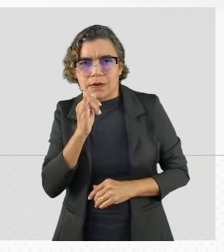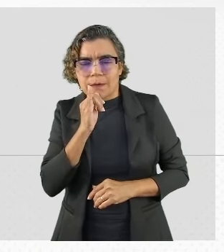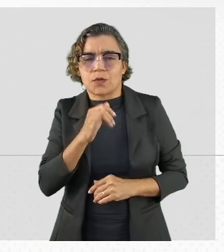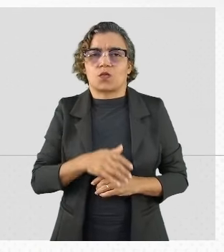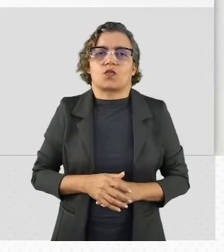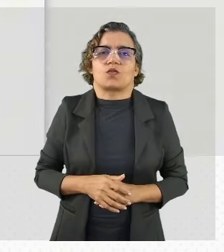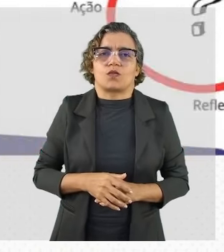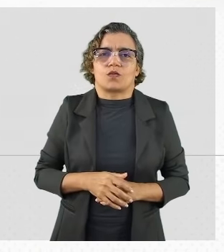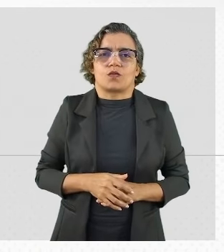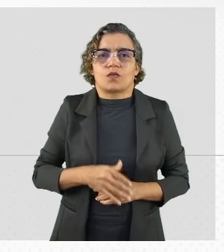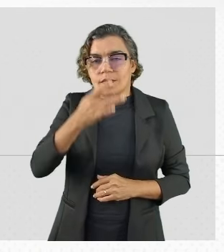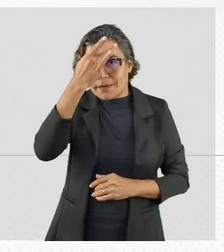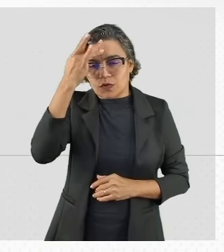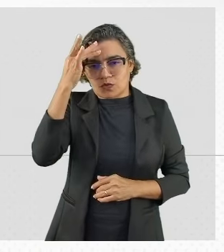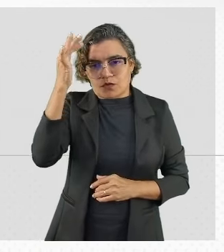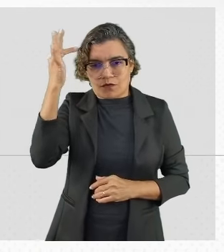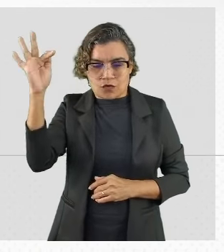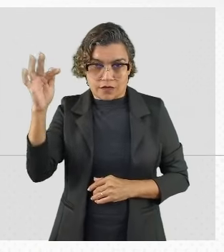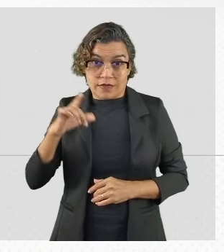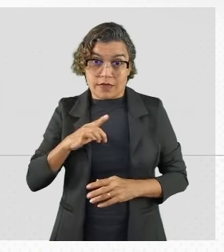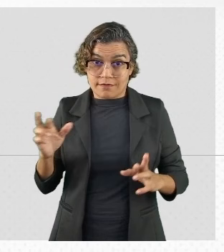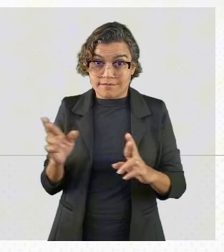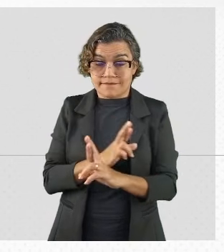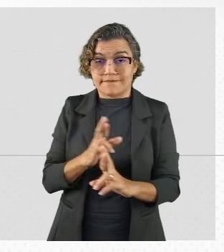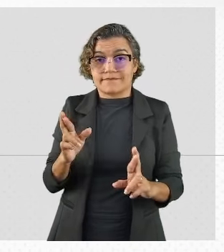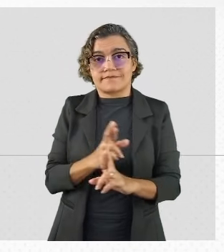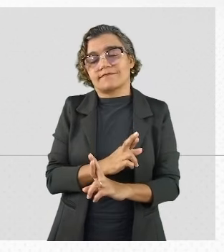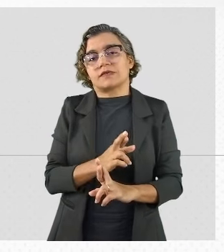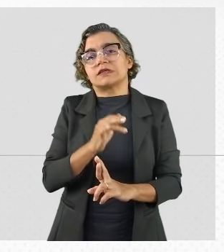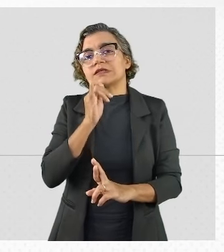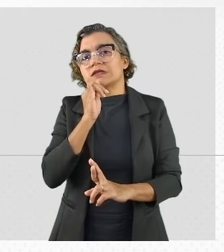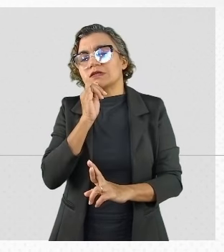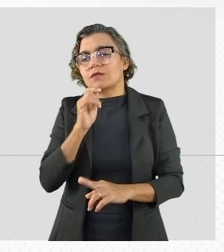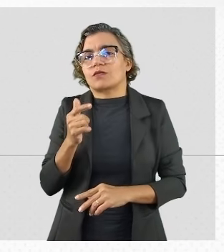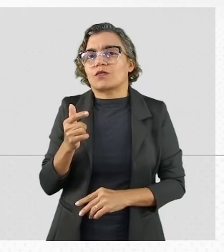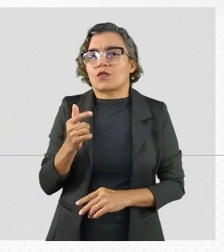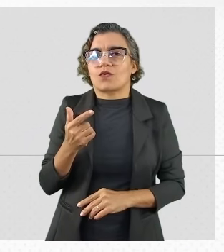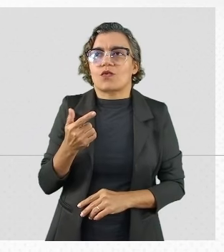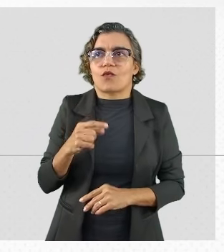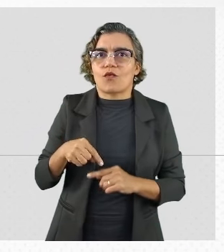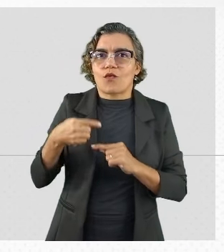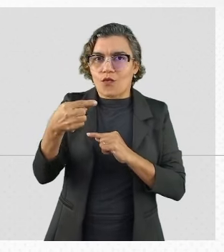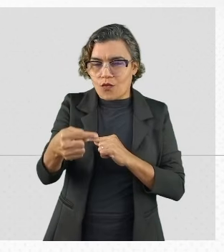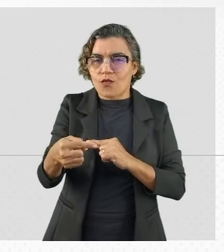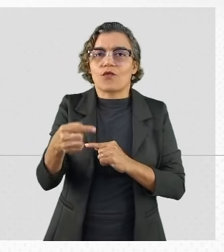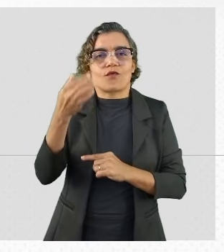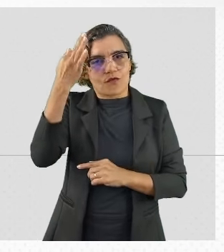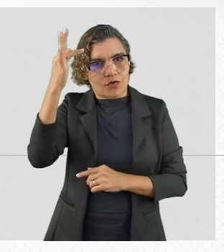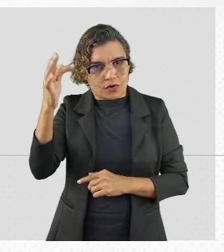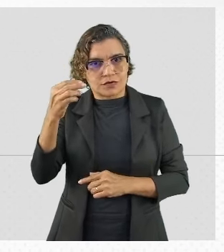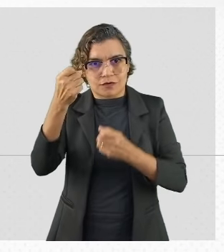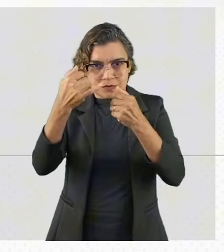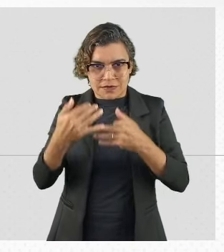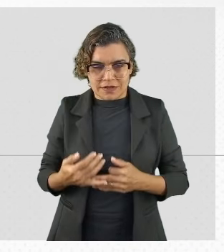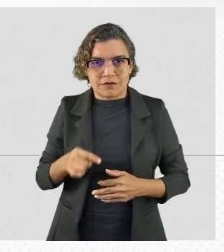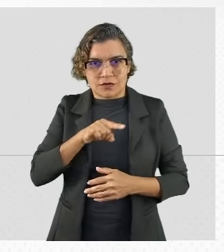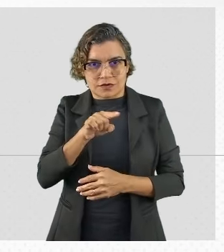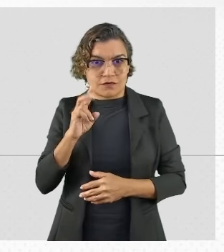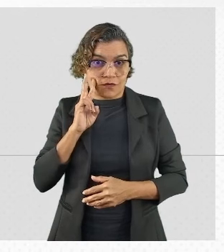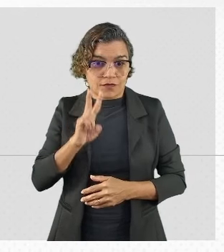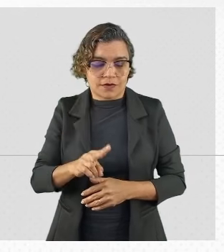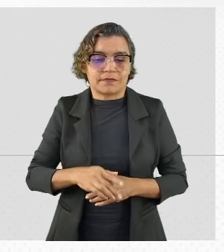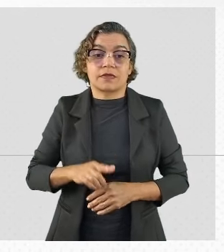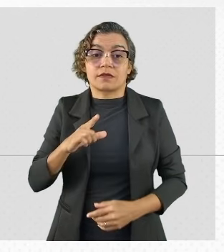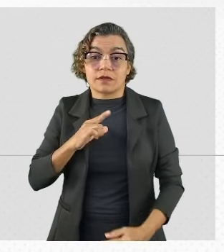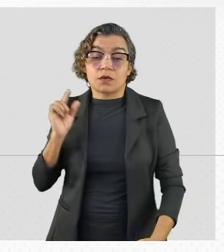exemplo, vamos fazer uma relação, né, com o próximo filósofo que eu vou já chegar lá. Então, a gente percebe aqui que existe sim um